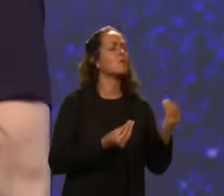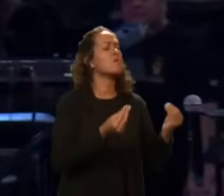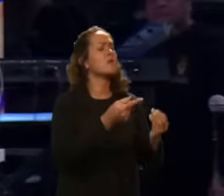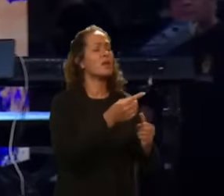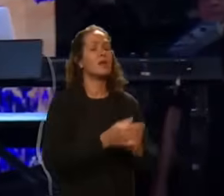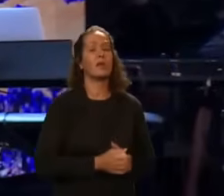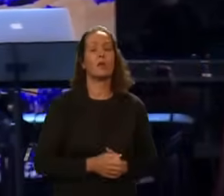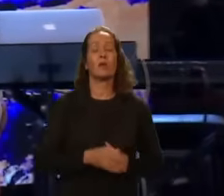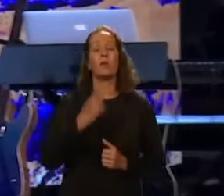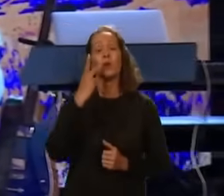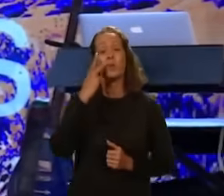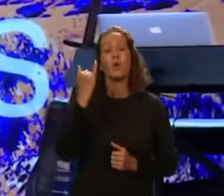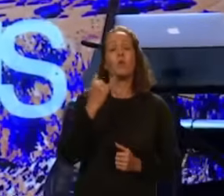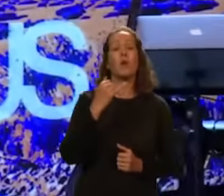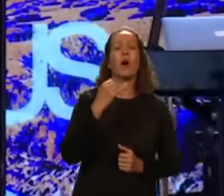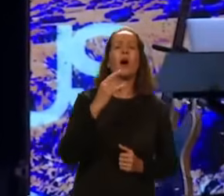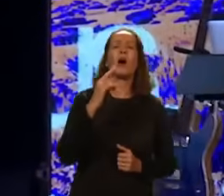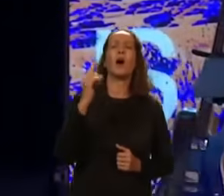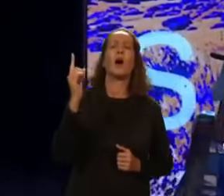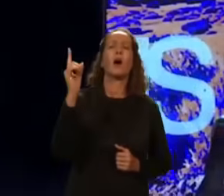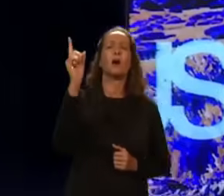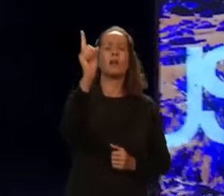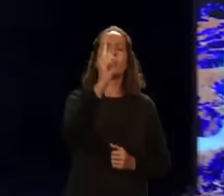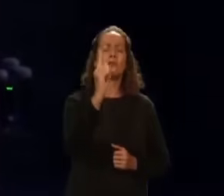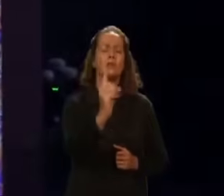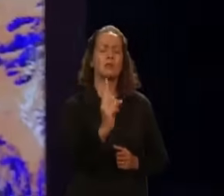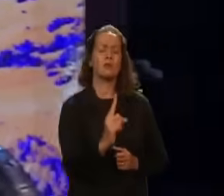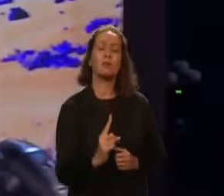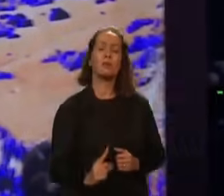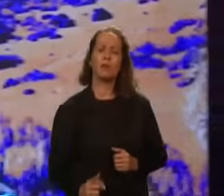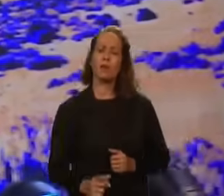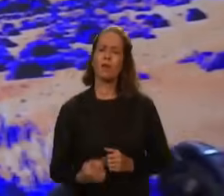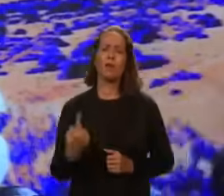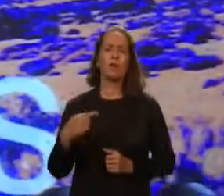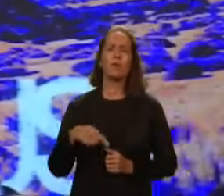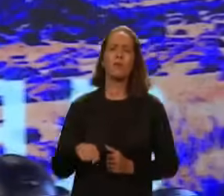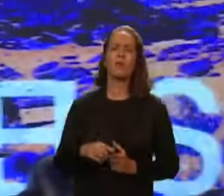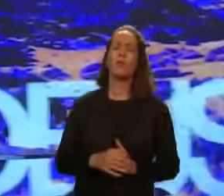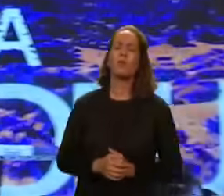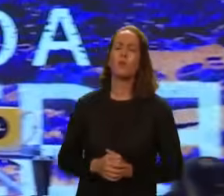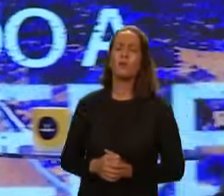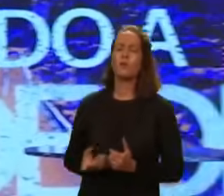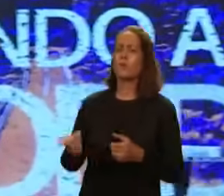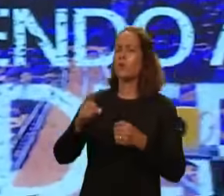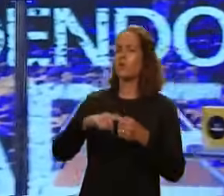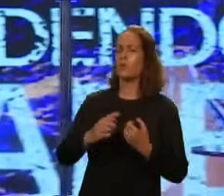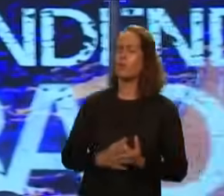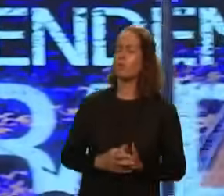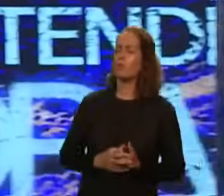pai desceu no play. Desceu, ficou 2 minutos e voltou. Falou, meu filho, não vai acontecer mais nada não.